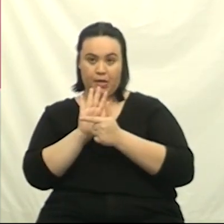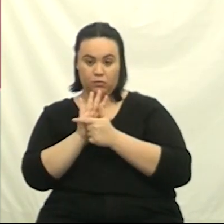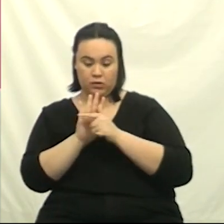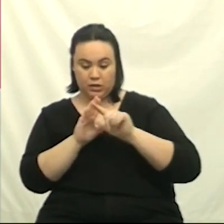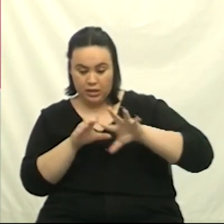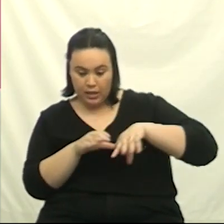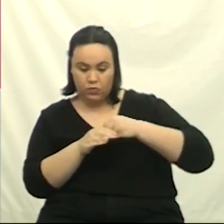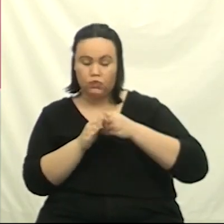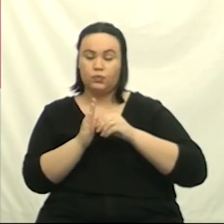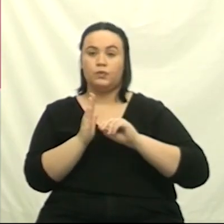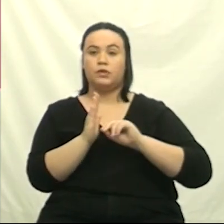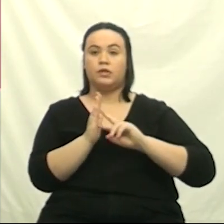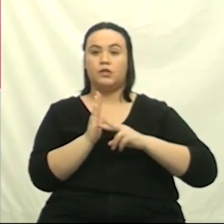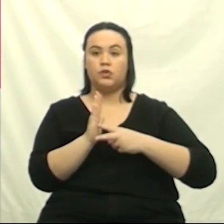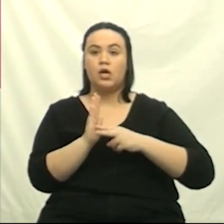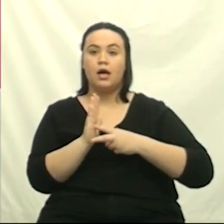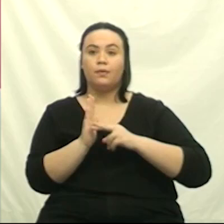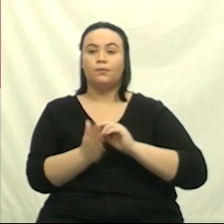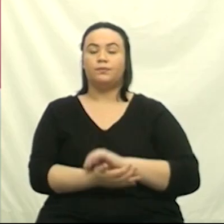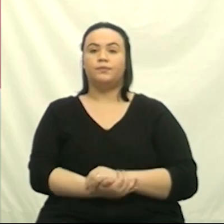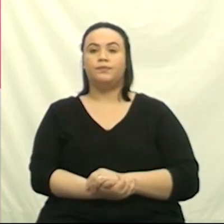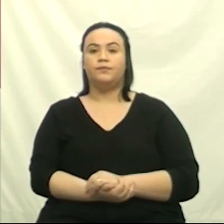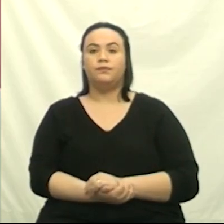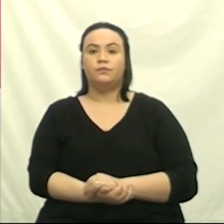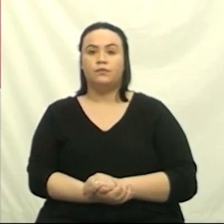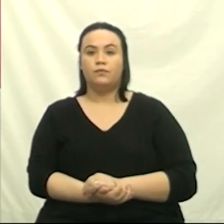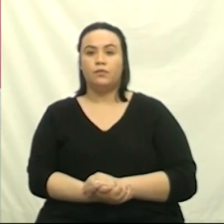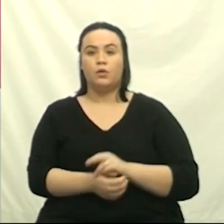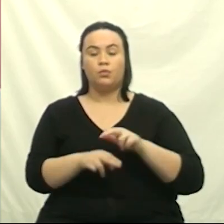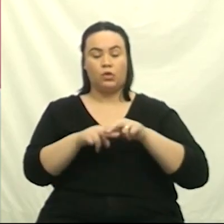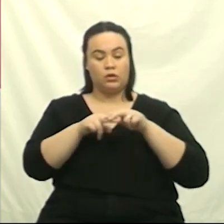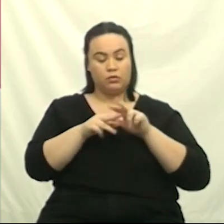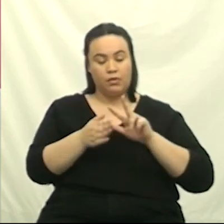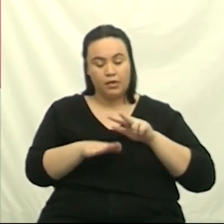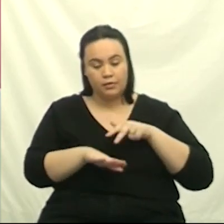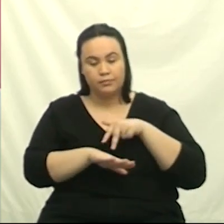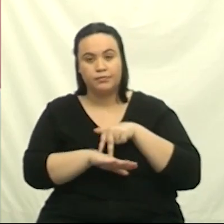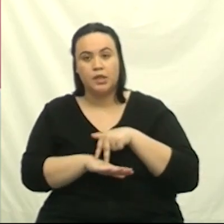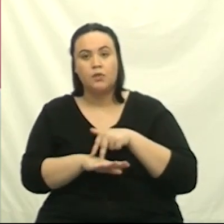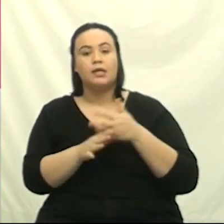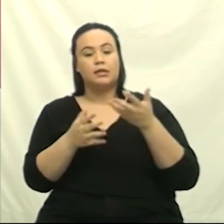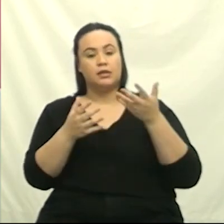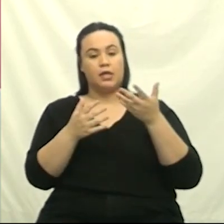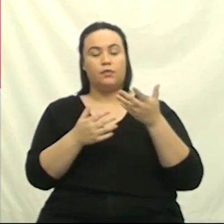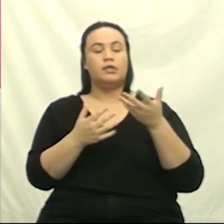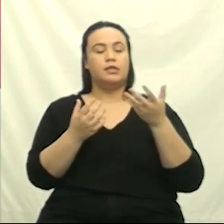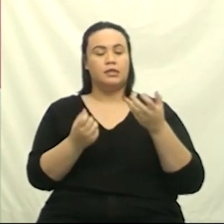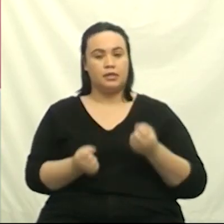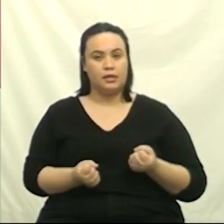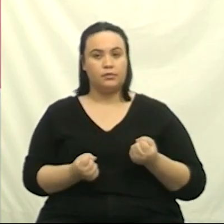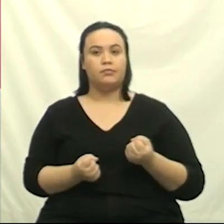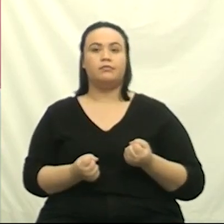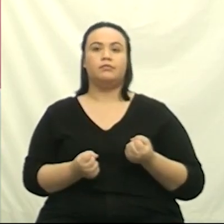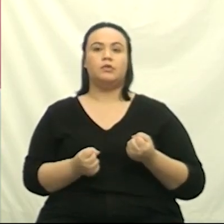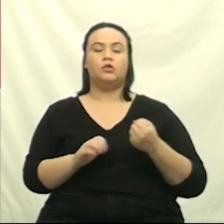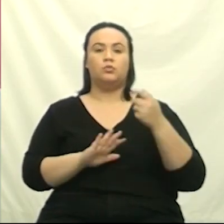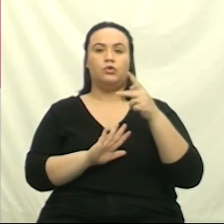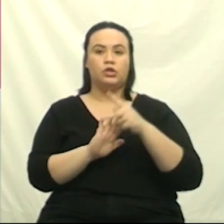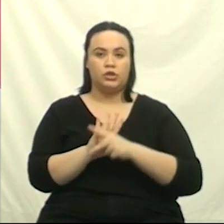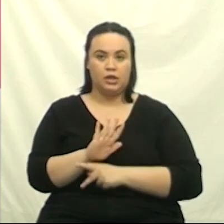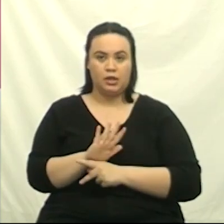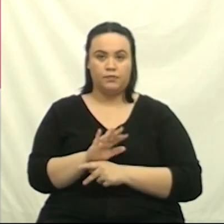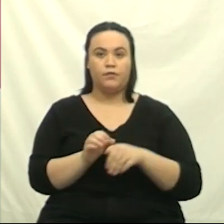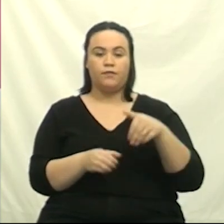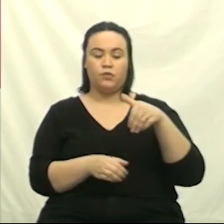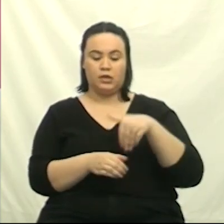sindicato então dito isso seu presidente eu sou a favor desde o início desse projeto de lei